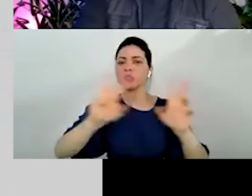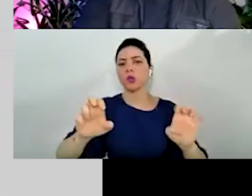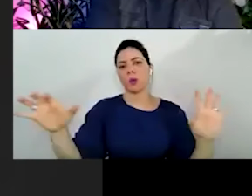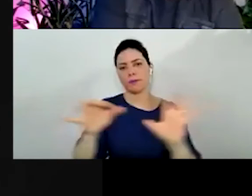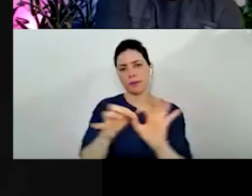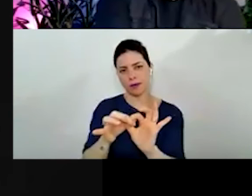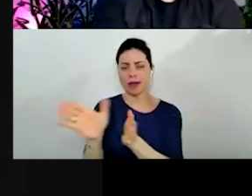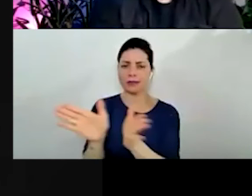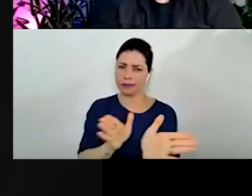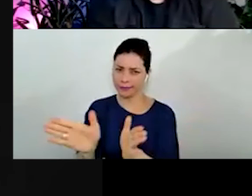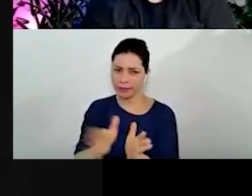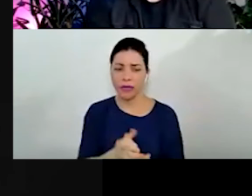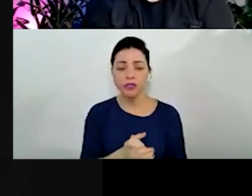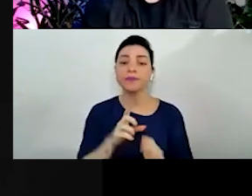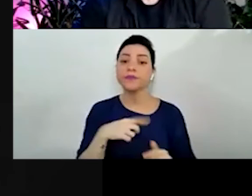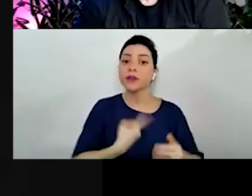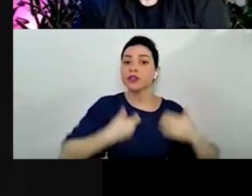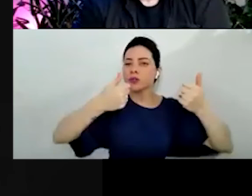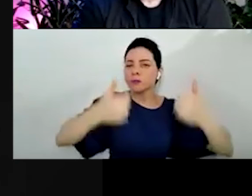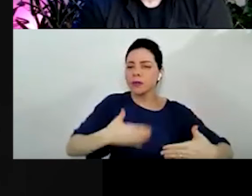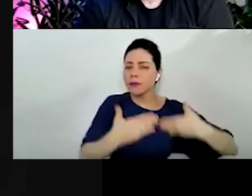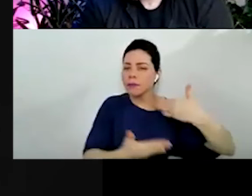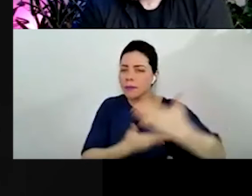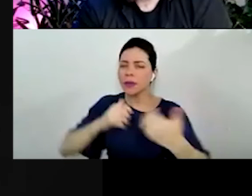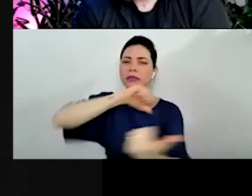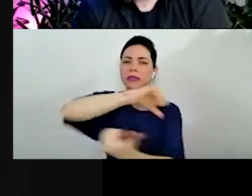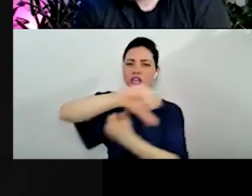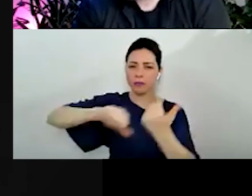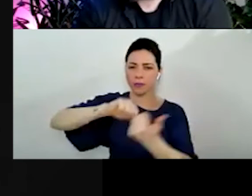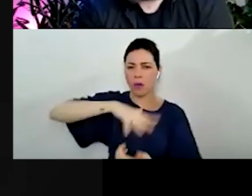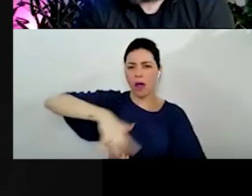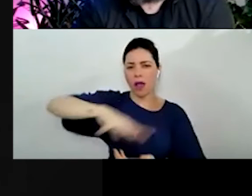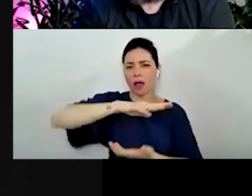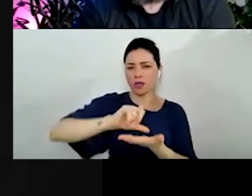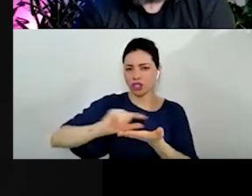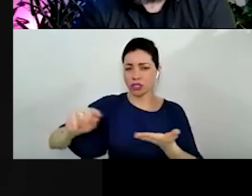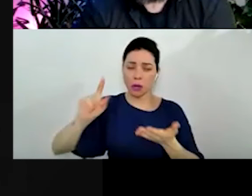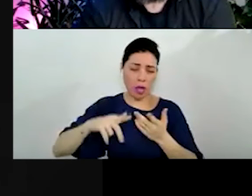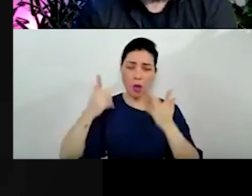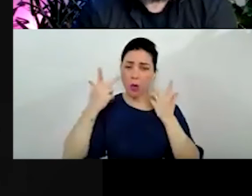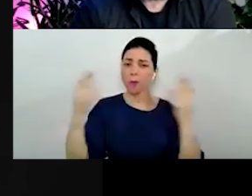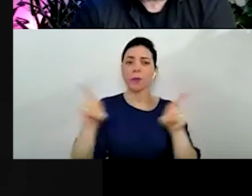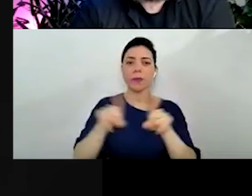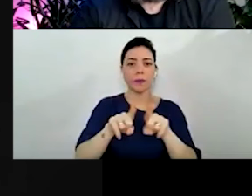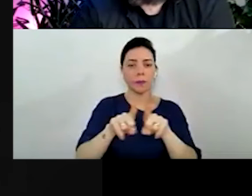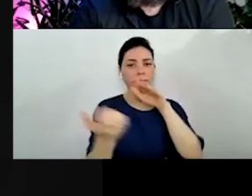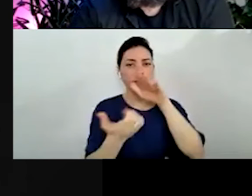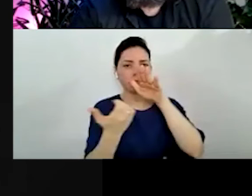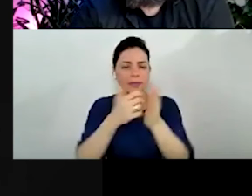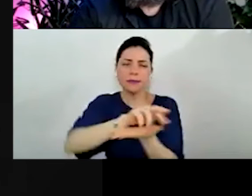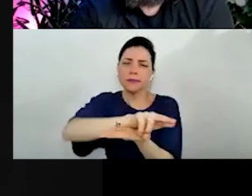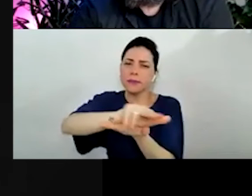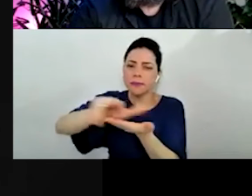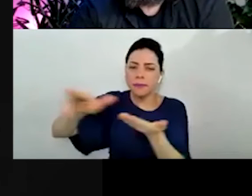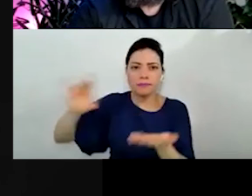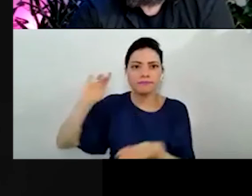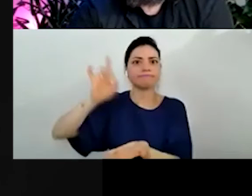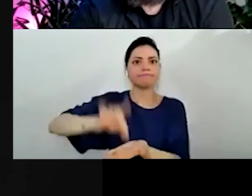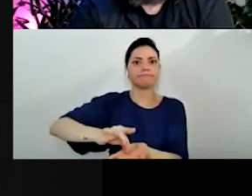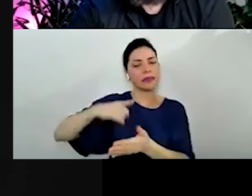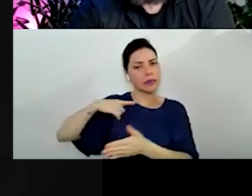quando a gente fala de um processo de transformação digital é muito comum né também as empresas que hoje estão físicas e